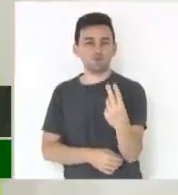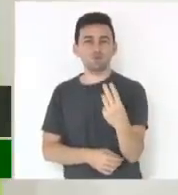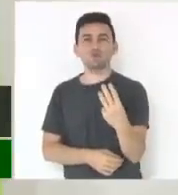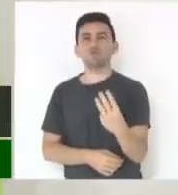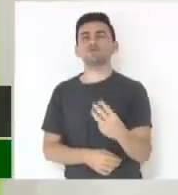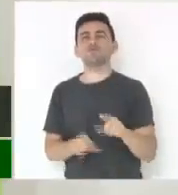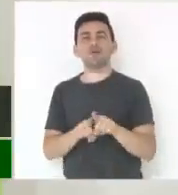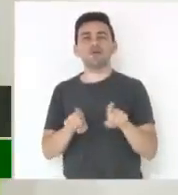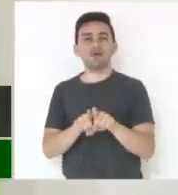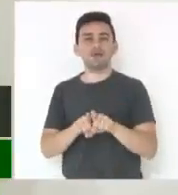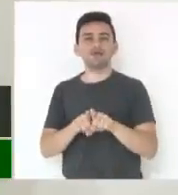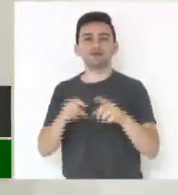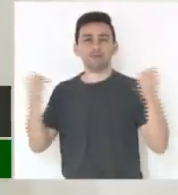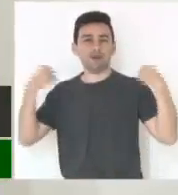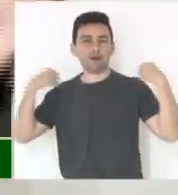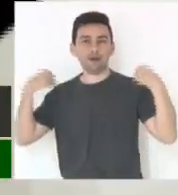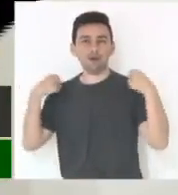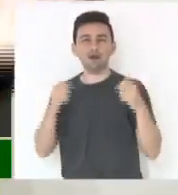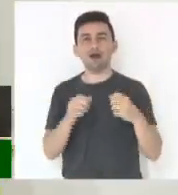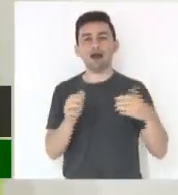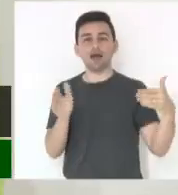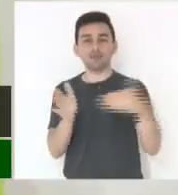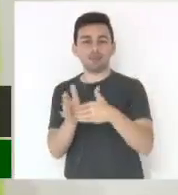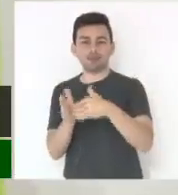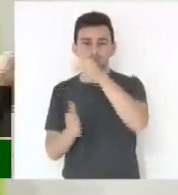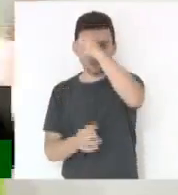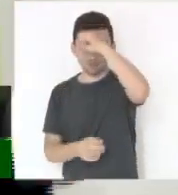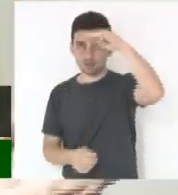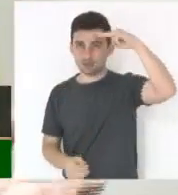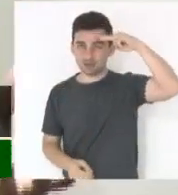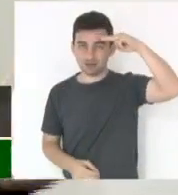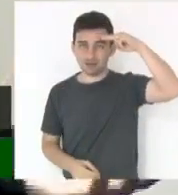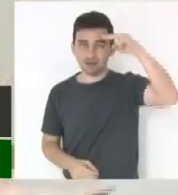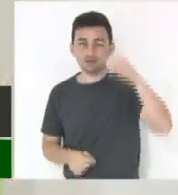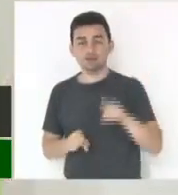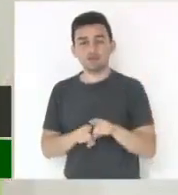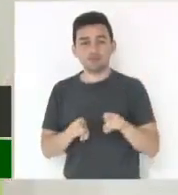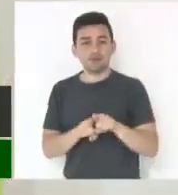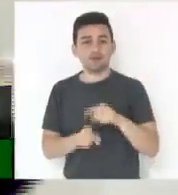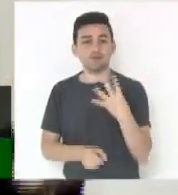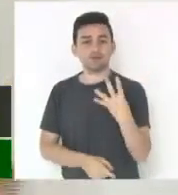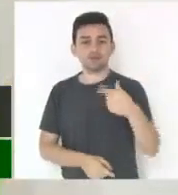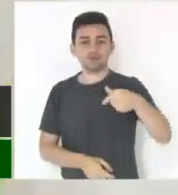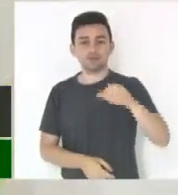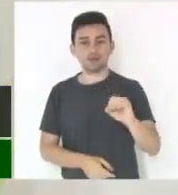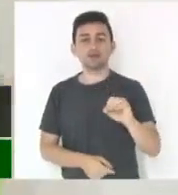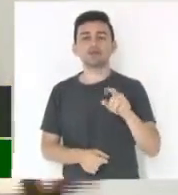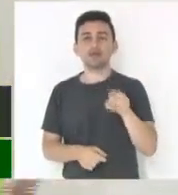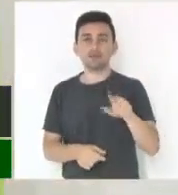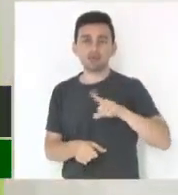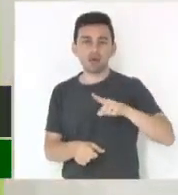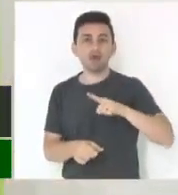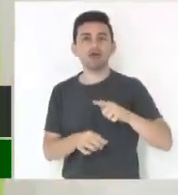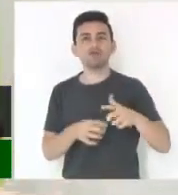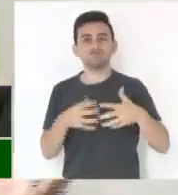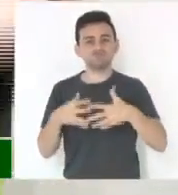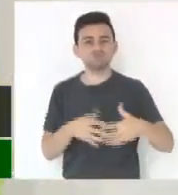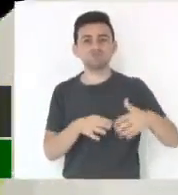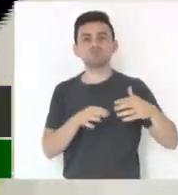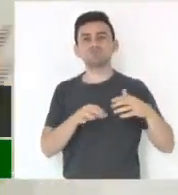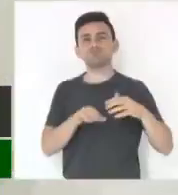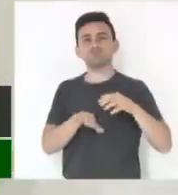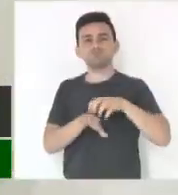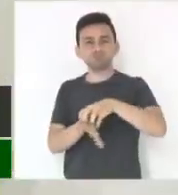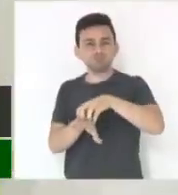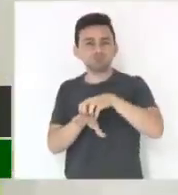Miguel, e com a 470, que é a produção do Oeste de frango, de suíno, de leite,